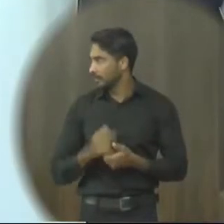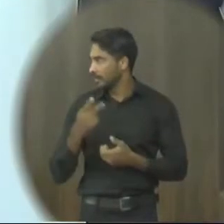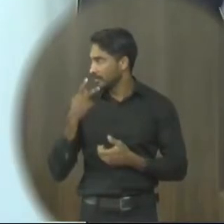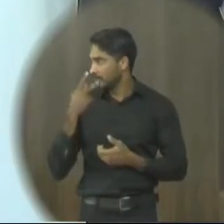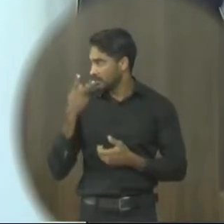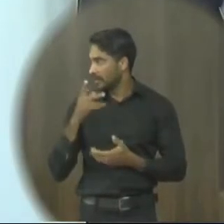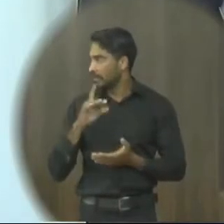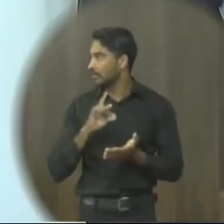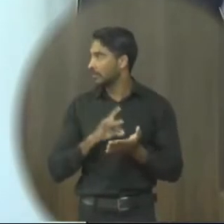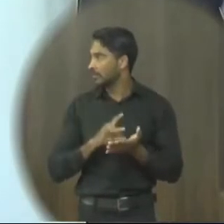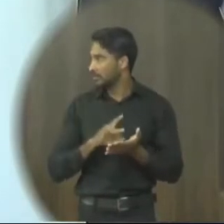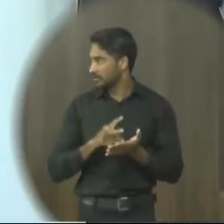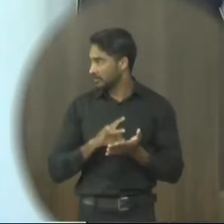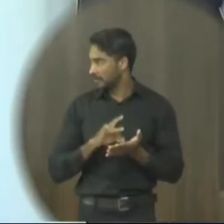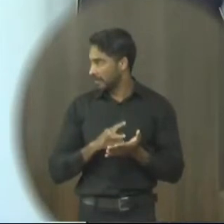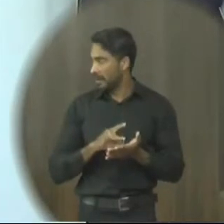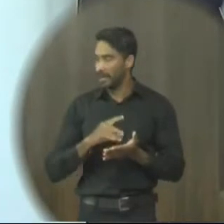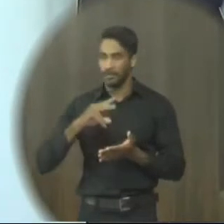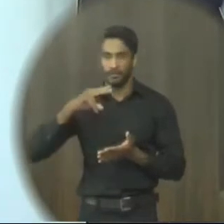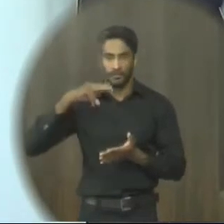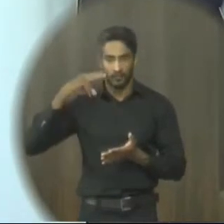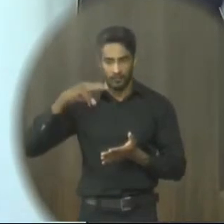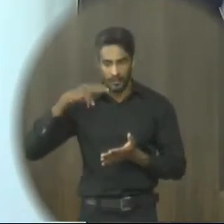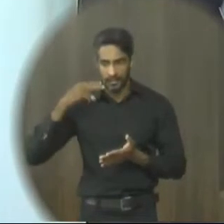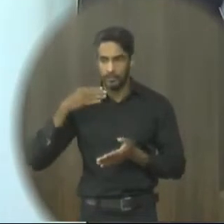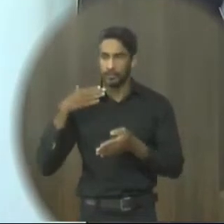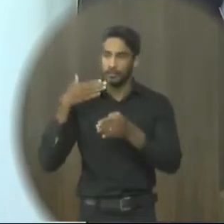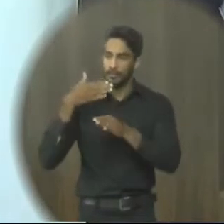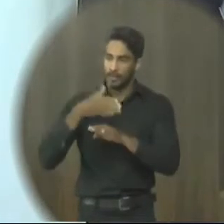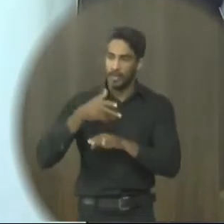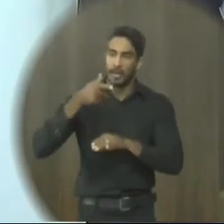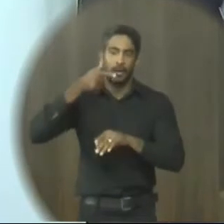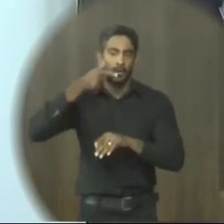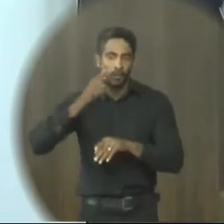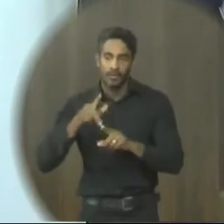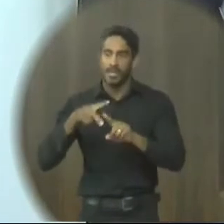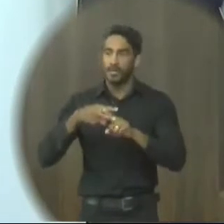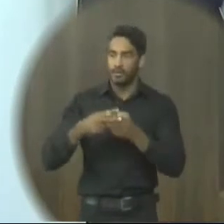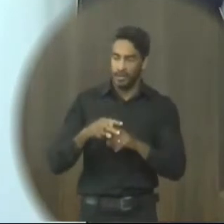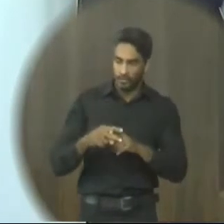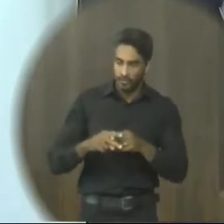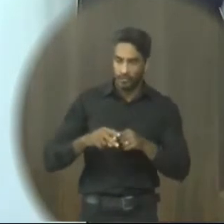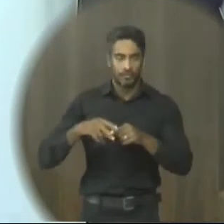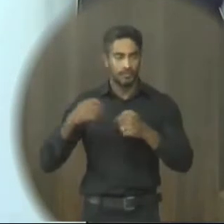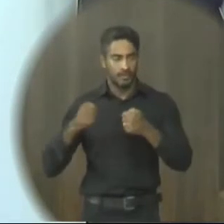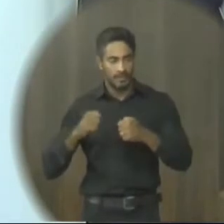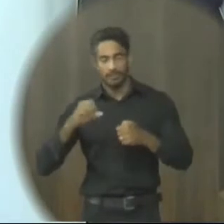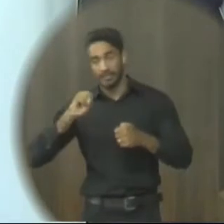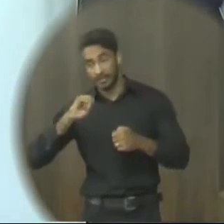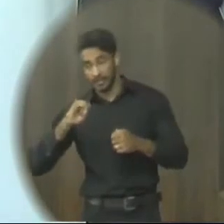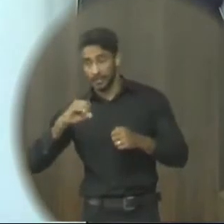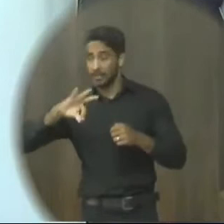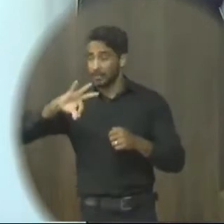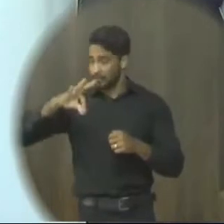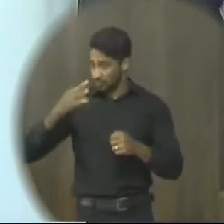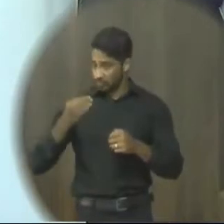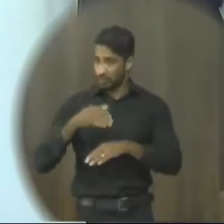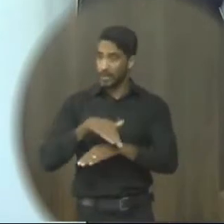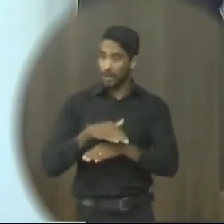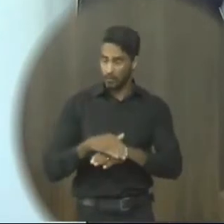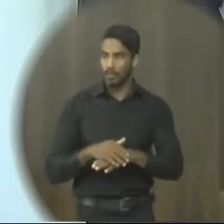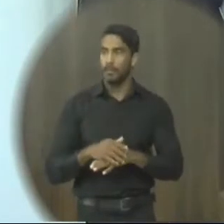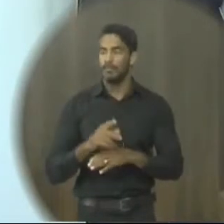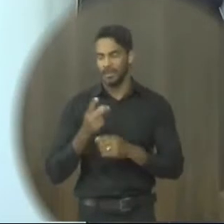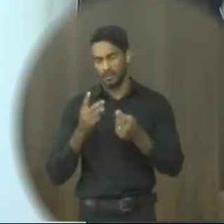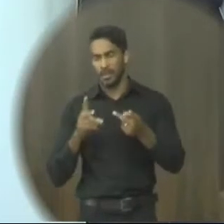que realmente o vereador, ele vai lá, consegue uma emenda que tem que conseguir, se possível, da rua toda. É